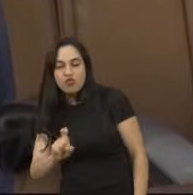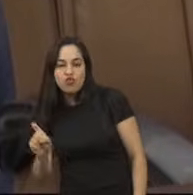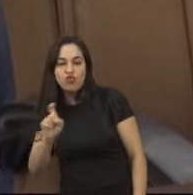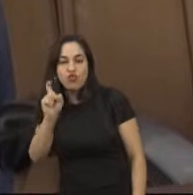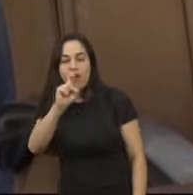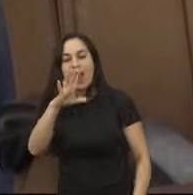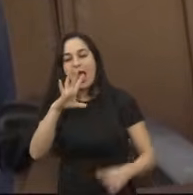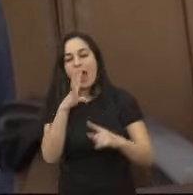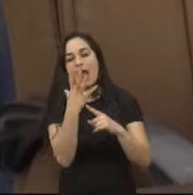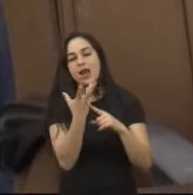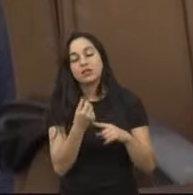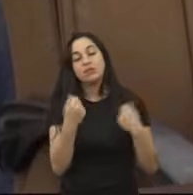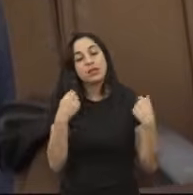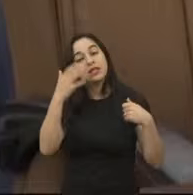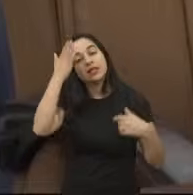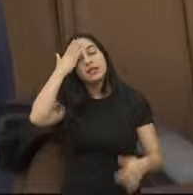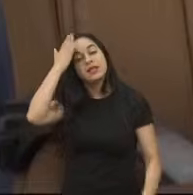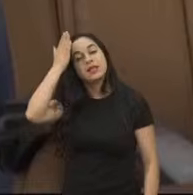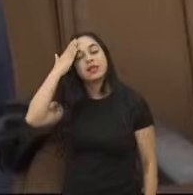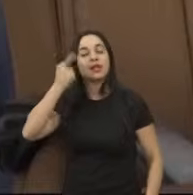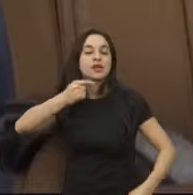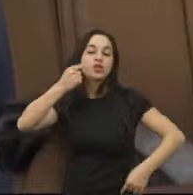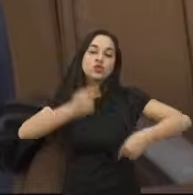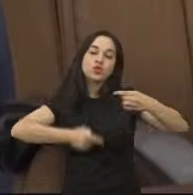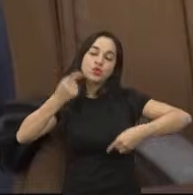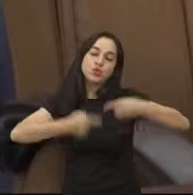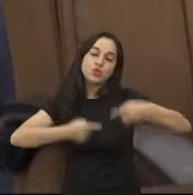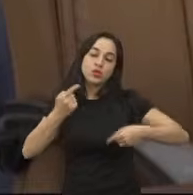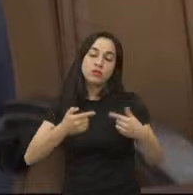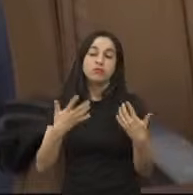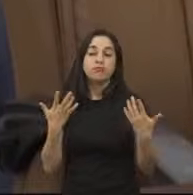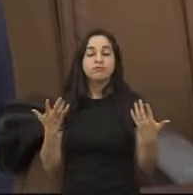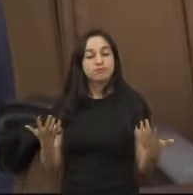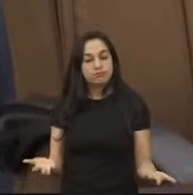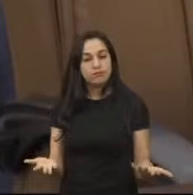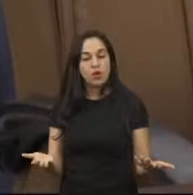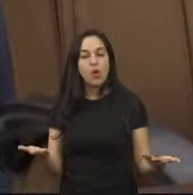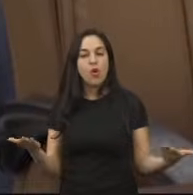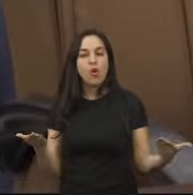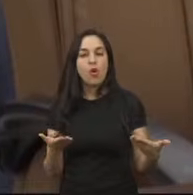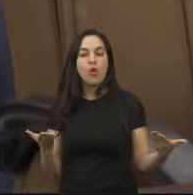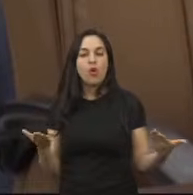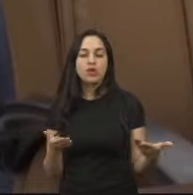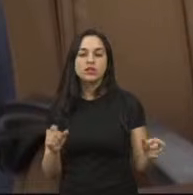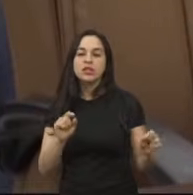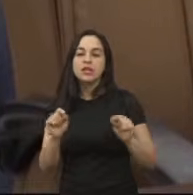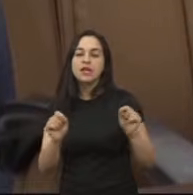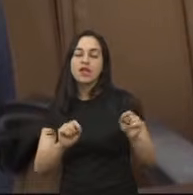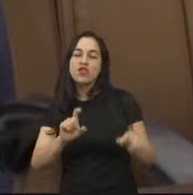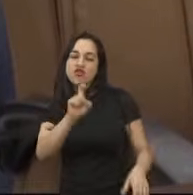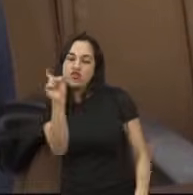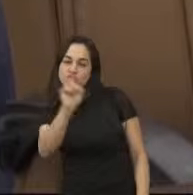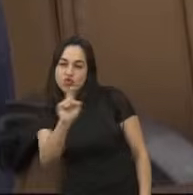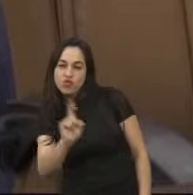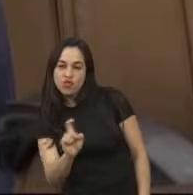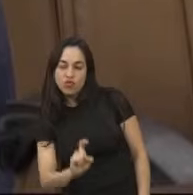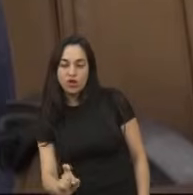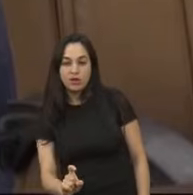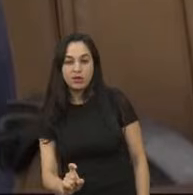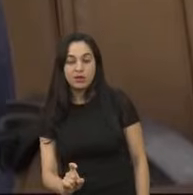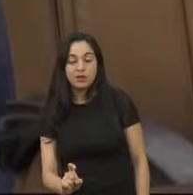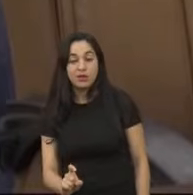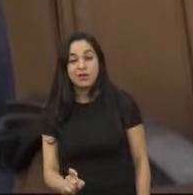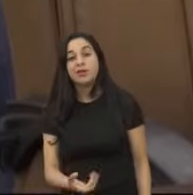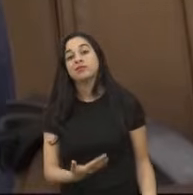tem que ser considerado e ele tem que ser discutido. Afinal de contas, hoje quem picha nas cidades é, em geral,